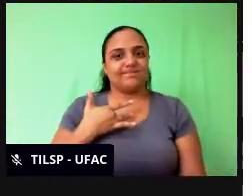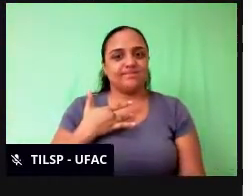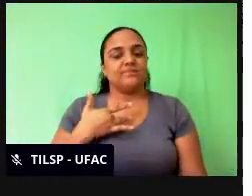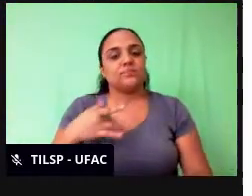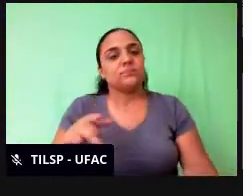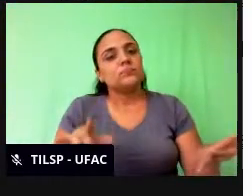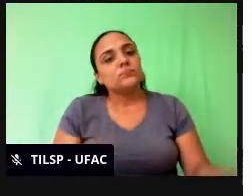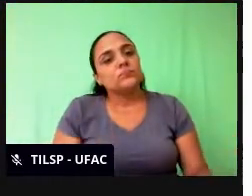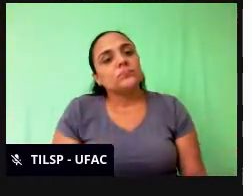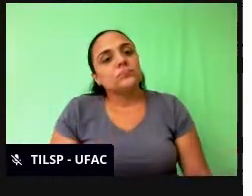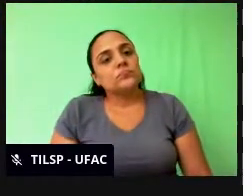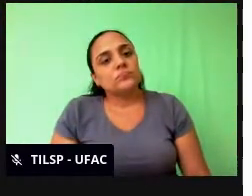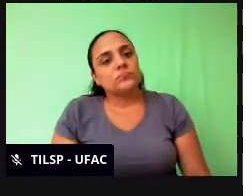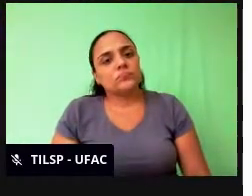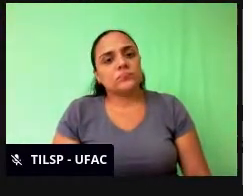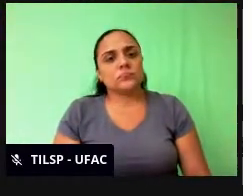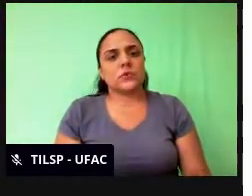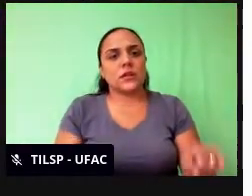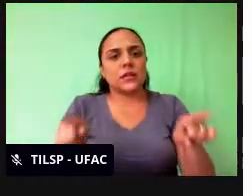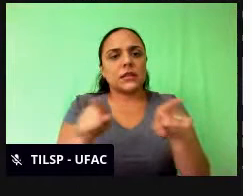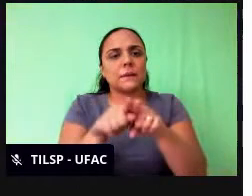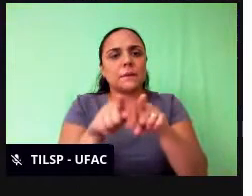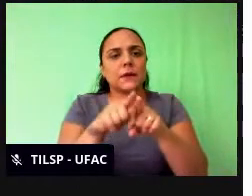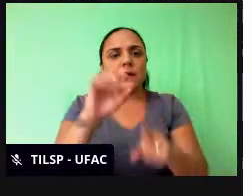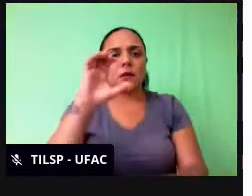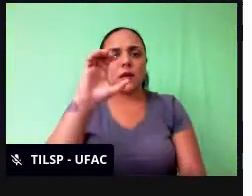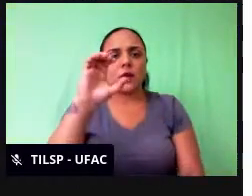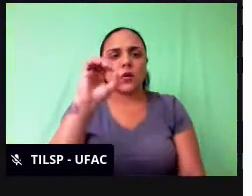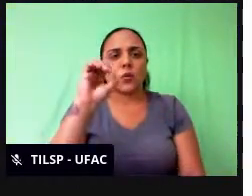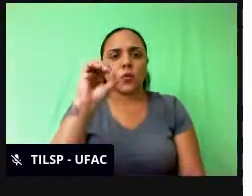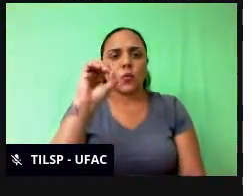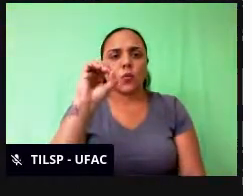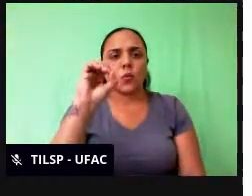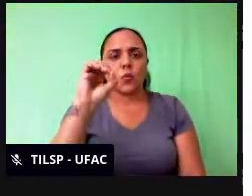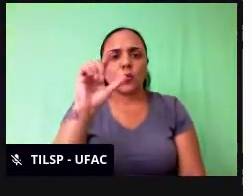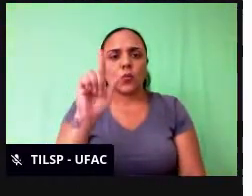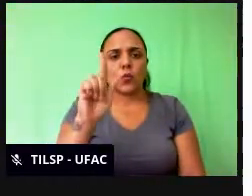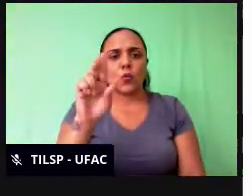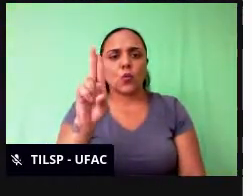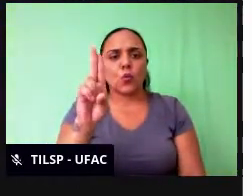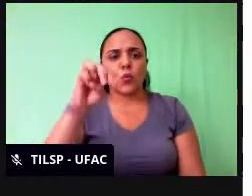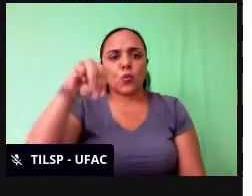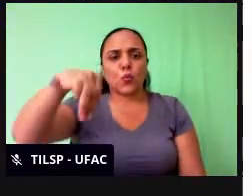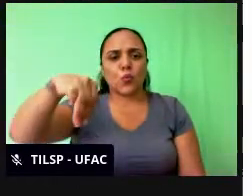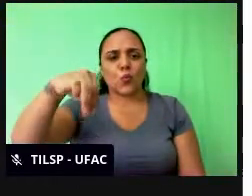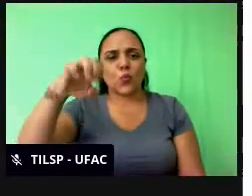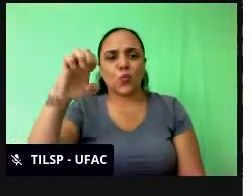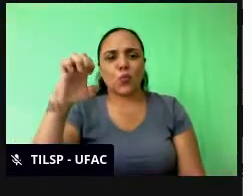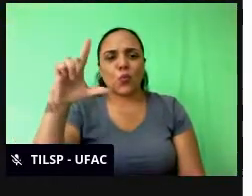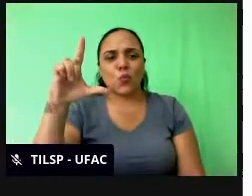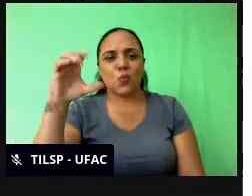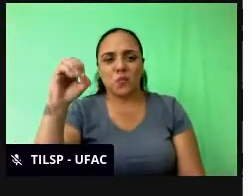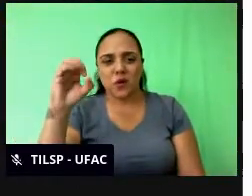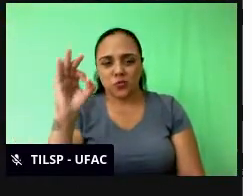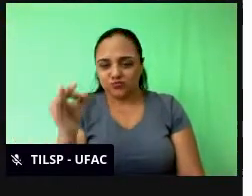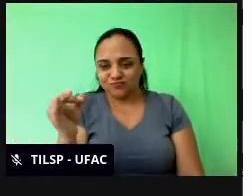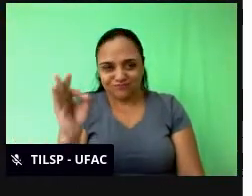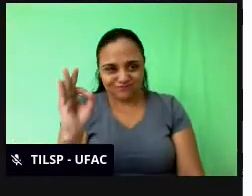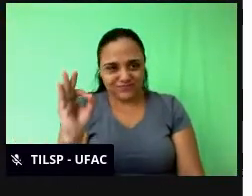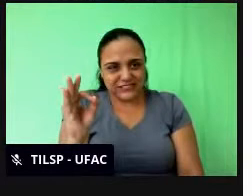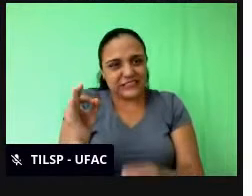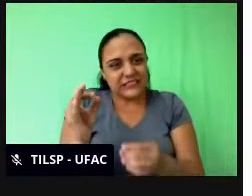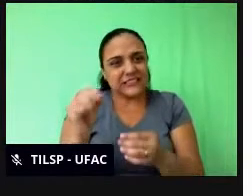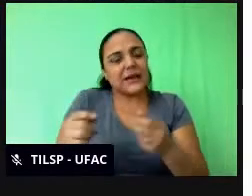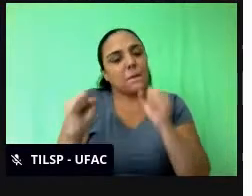vitamina D2. E também temos a vitamina D2 em cogumelos. Então, vejam que esses cogumelos que